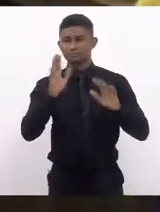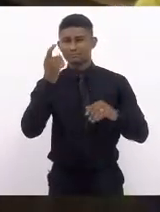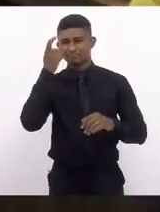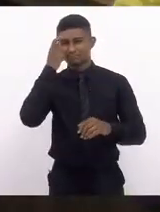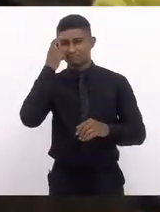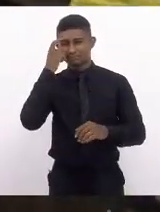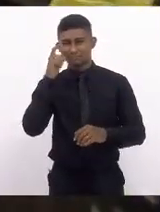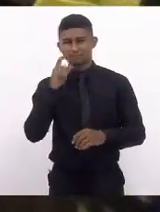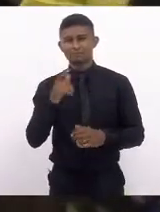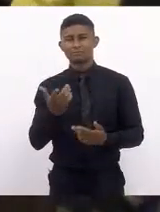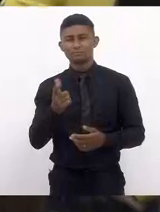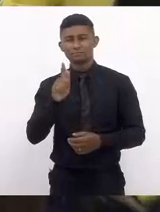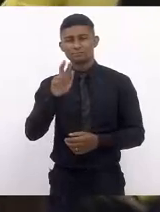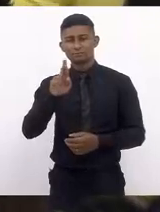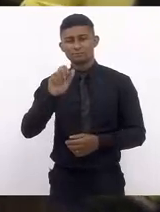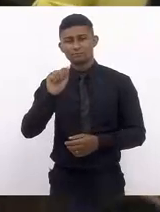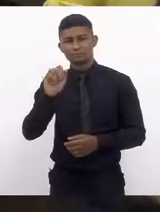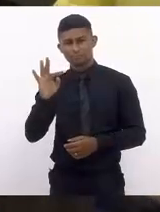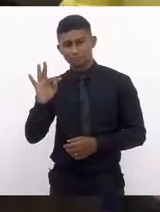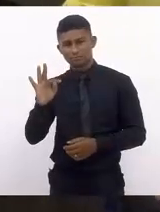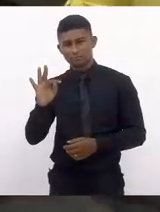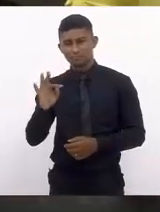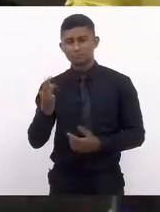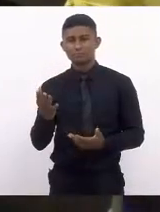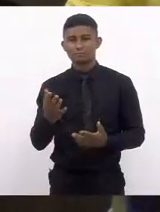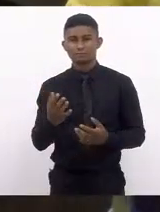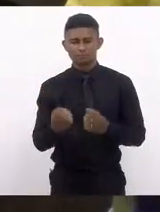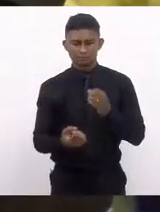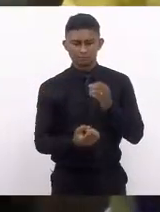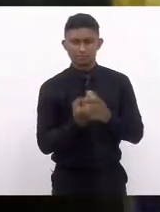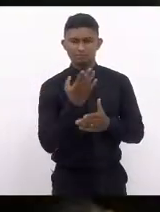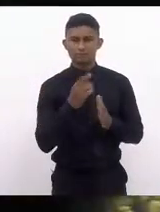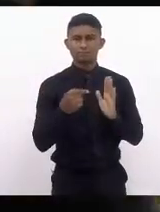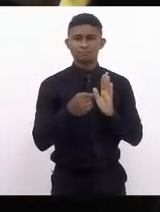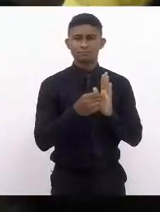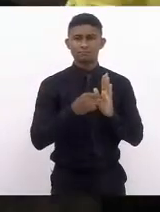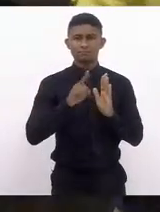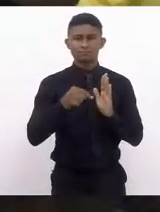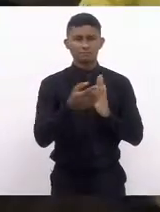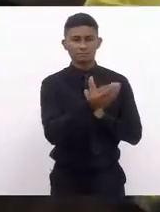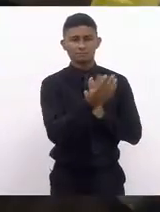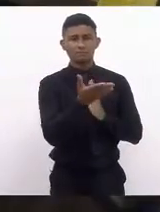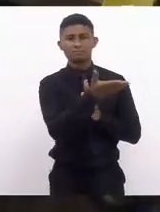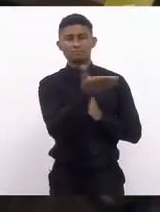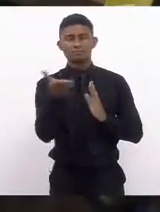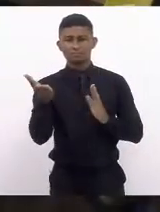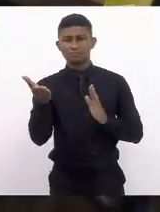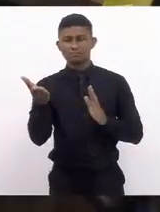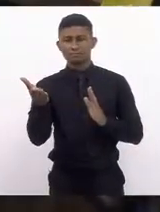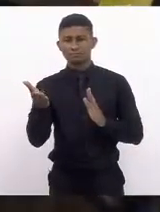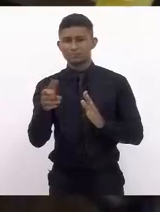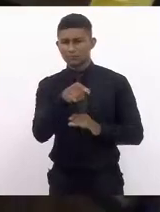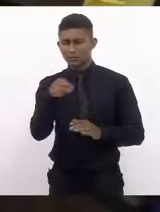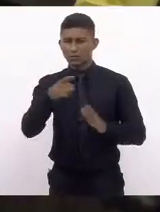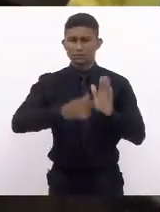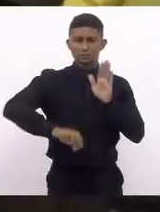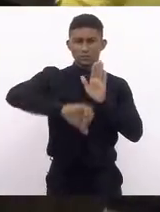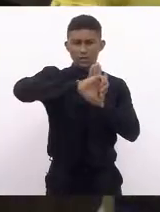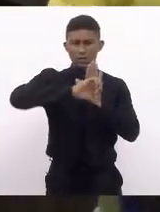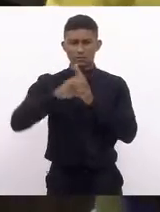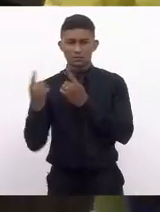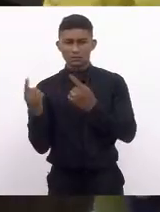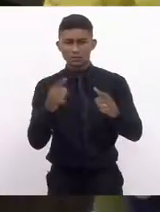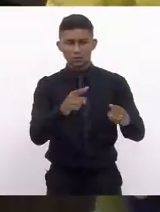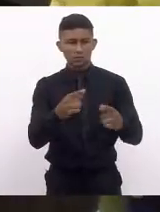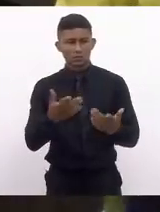gratificação Marcus Miller cuja origem com a essência é para pintar na ponta enfrentando o crime fazendo um